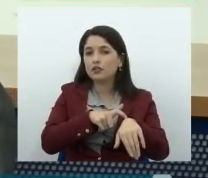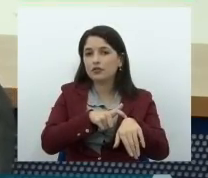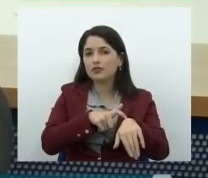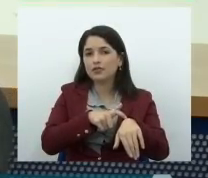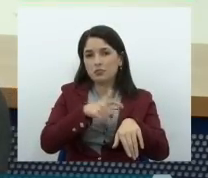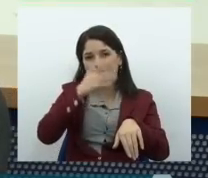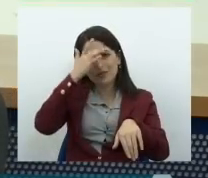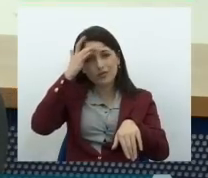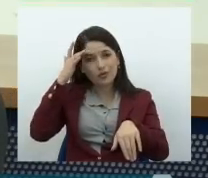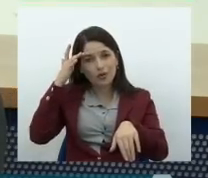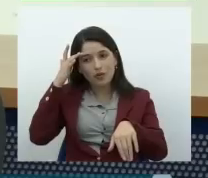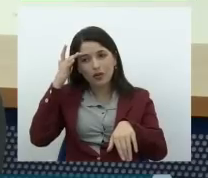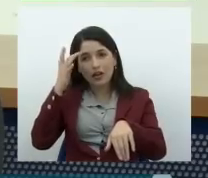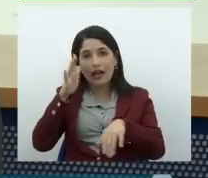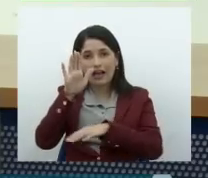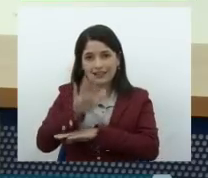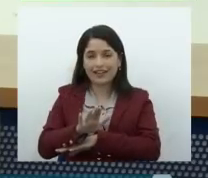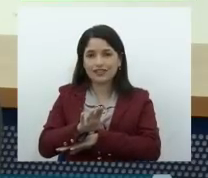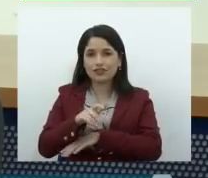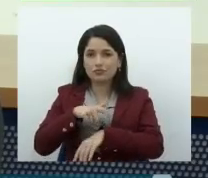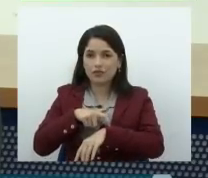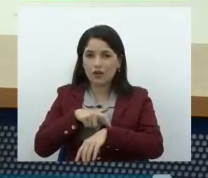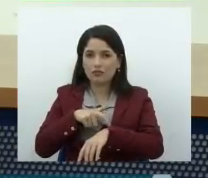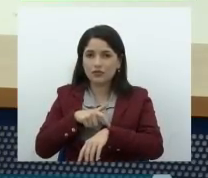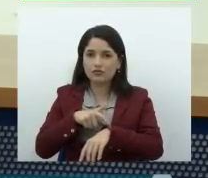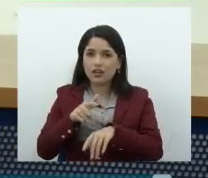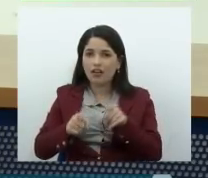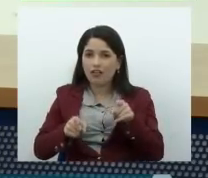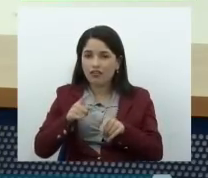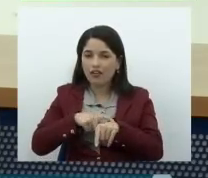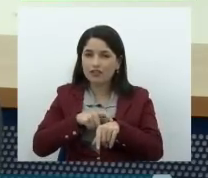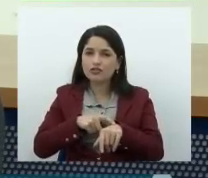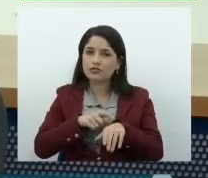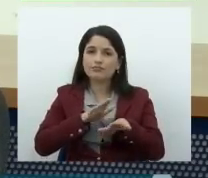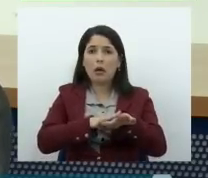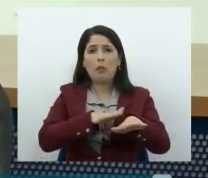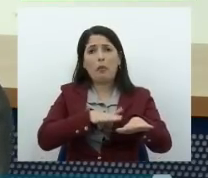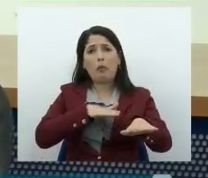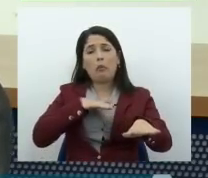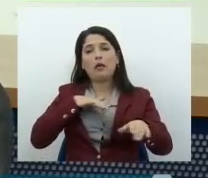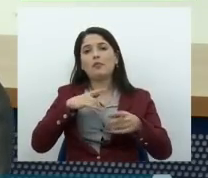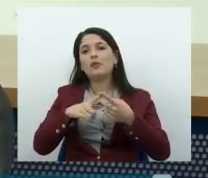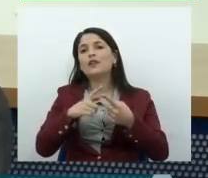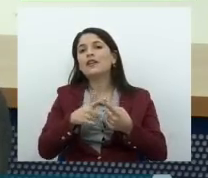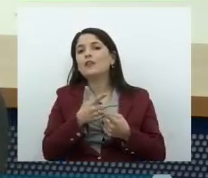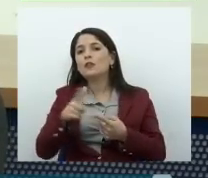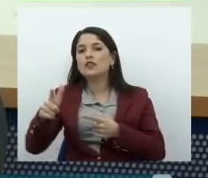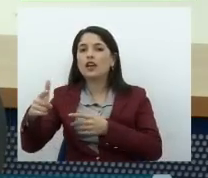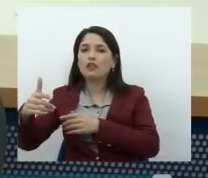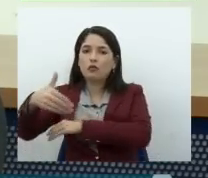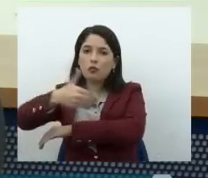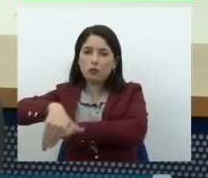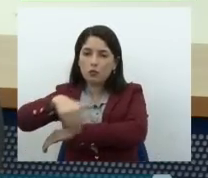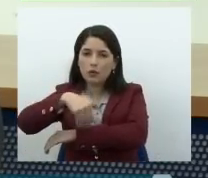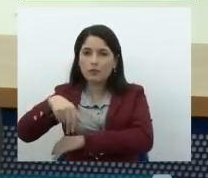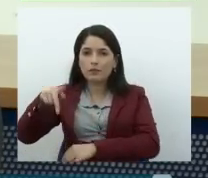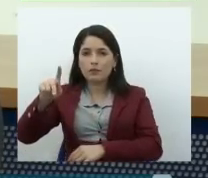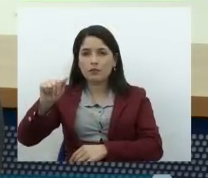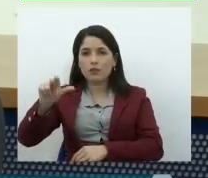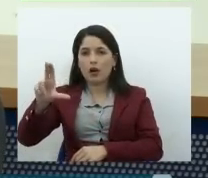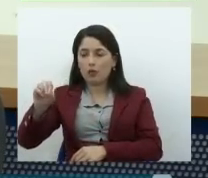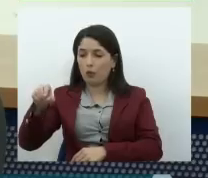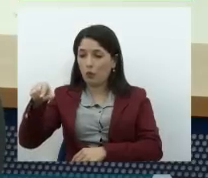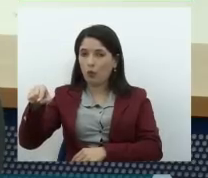de grande trânsito na parte da tarde. Pois a Paulo Fassini, ela se desloca diretamente para a